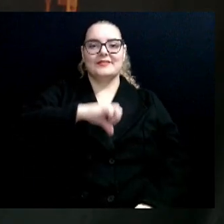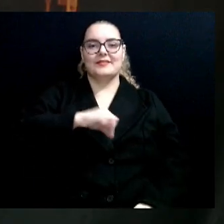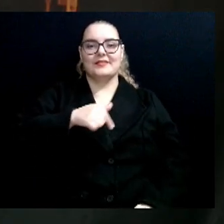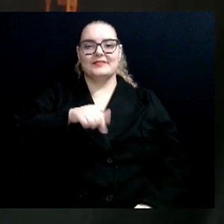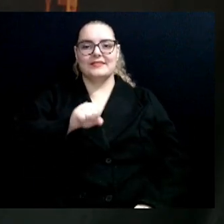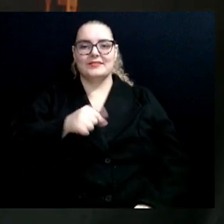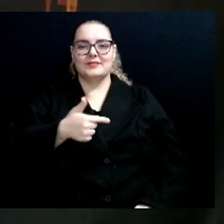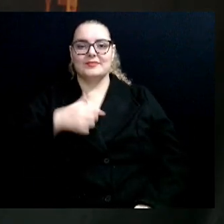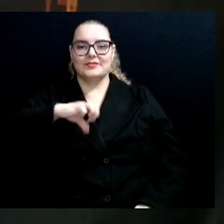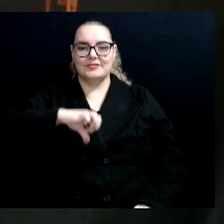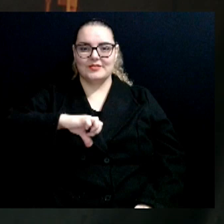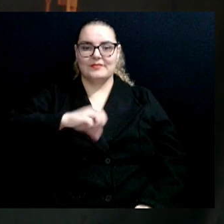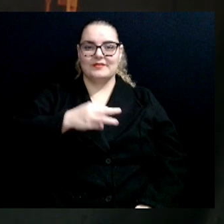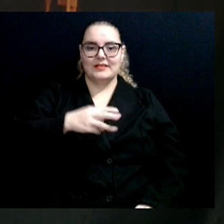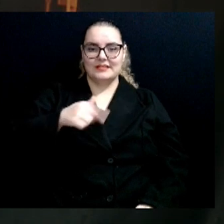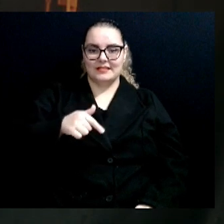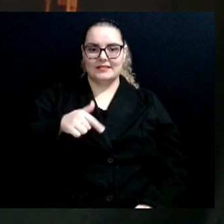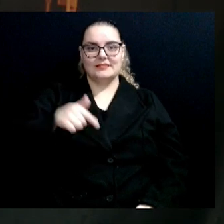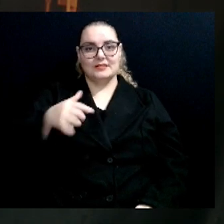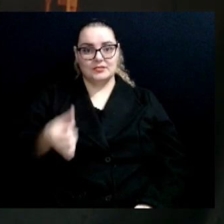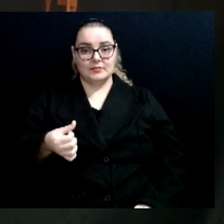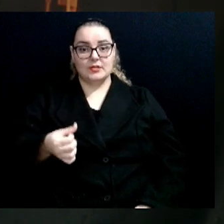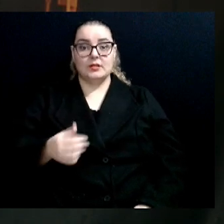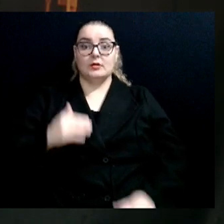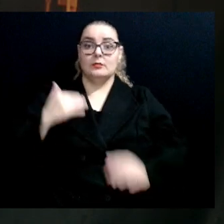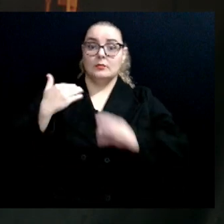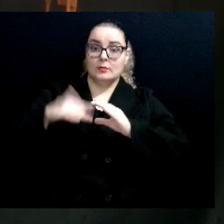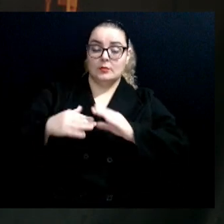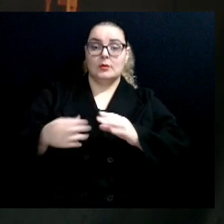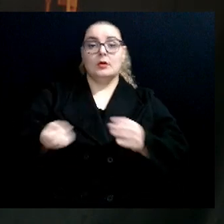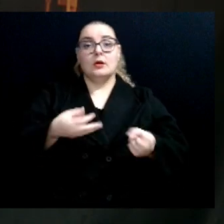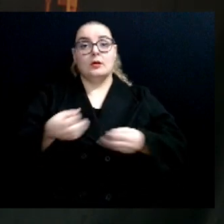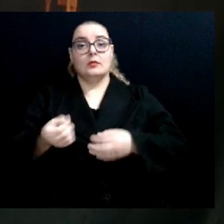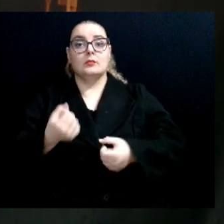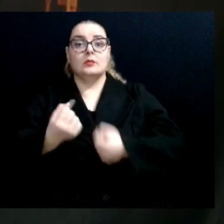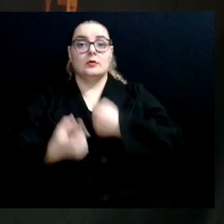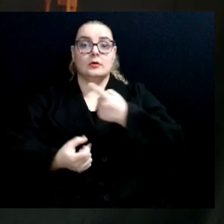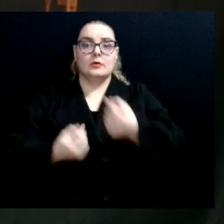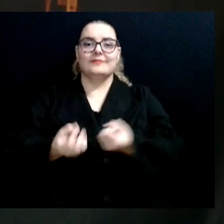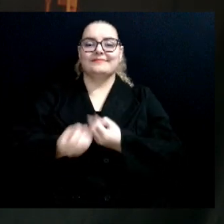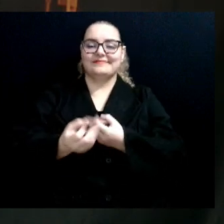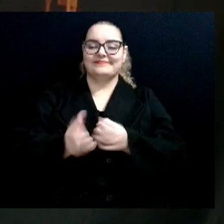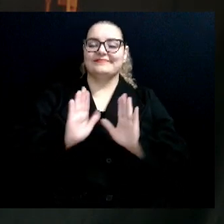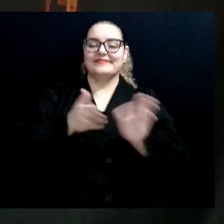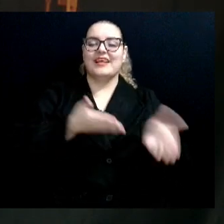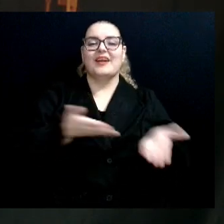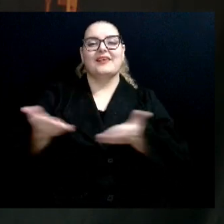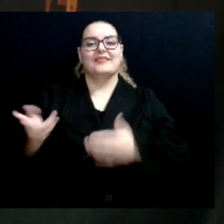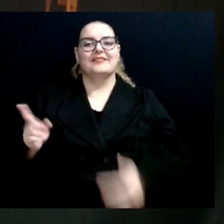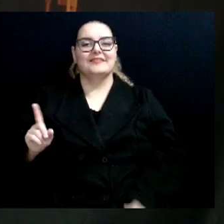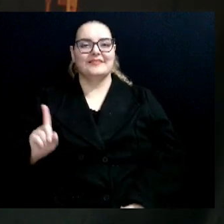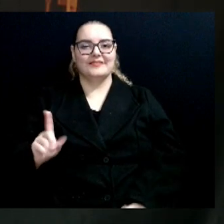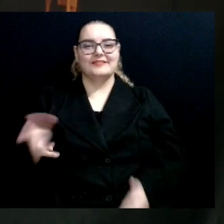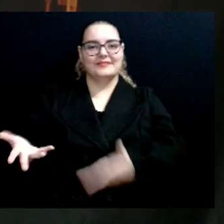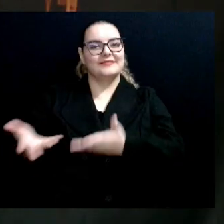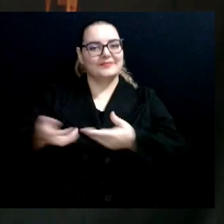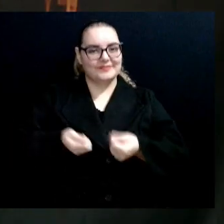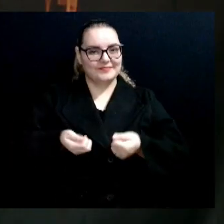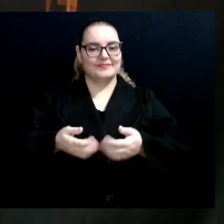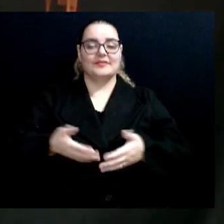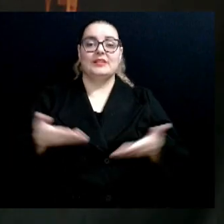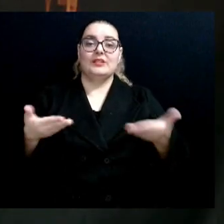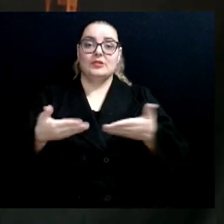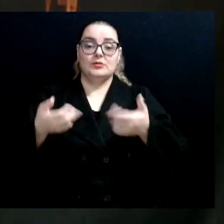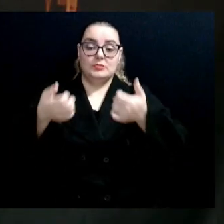19978293776. Enquanto você manda sua mensagem, eu atualizo algumas informações e daqui a pouquinho já apresento o nosso convidado de hoje, que vai nos orientar